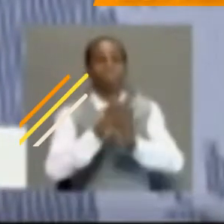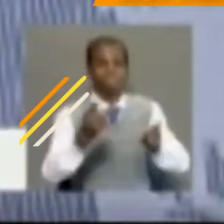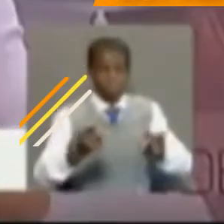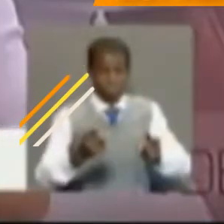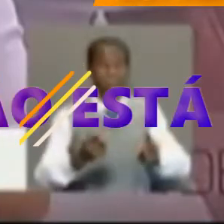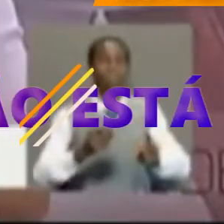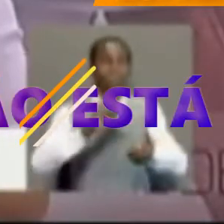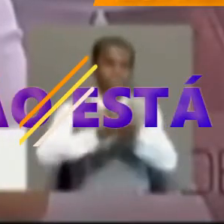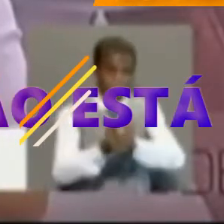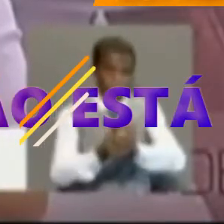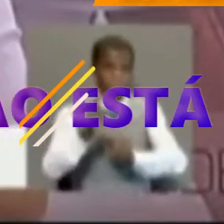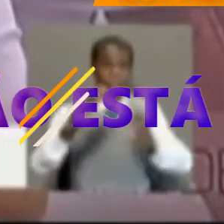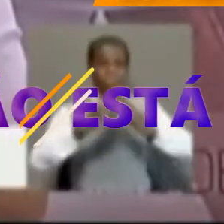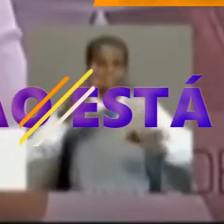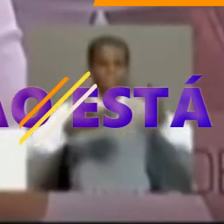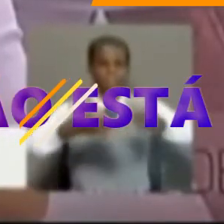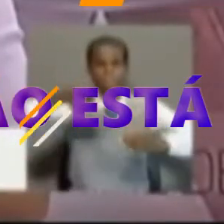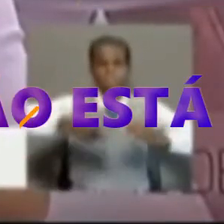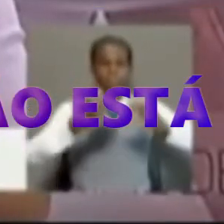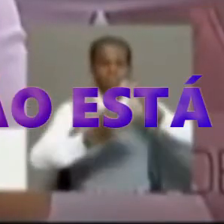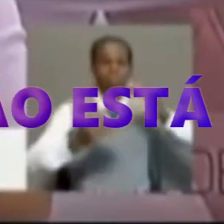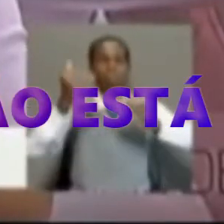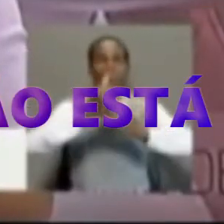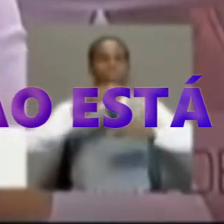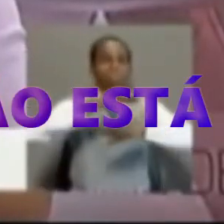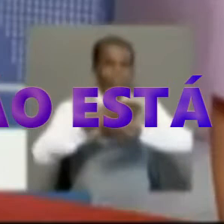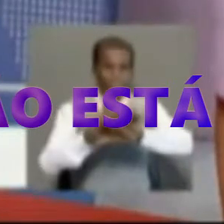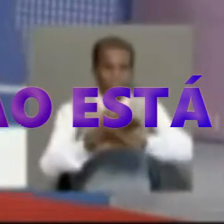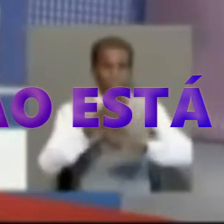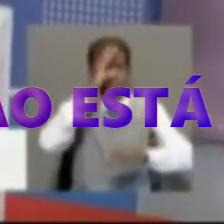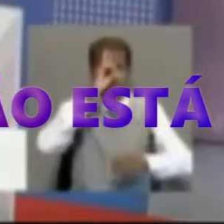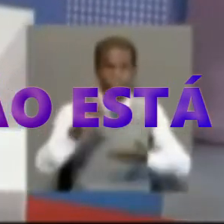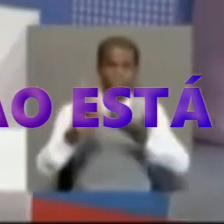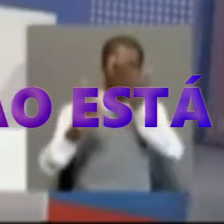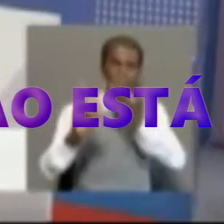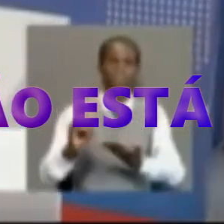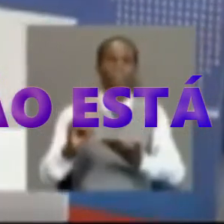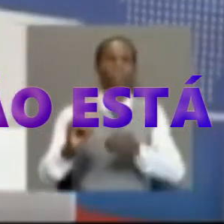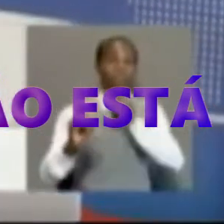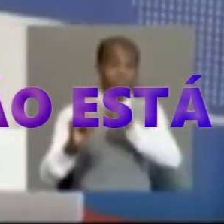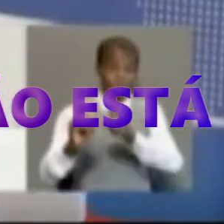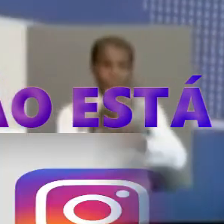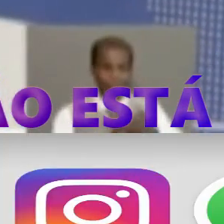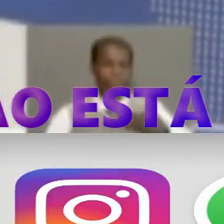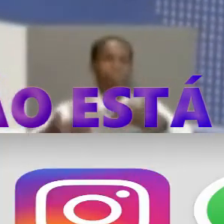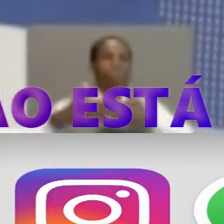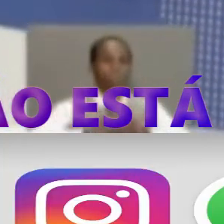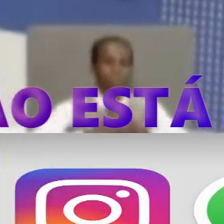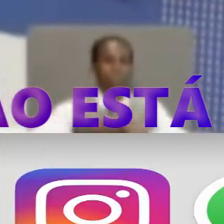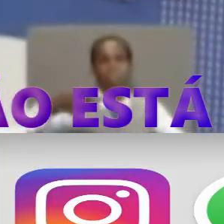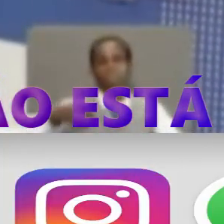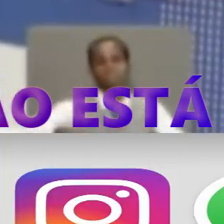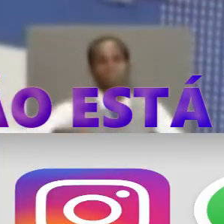Tribunal Constitucional. Quando o presidente Samakuva reassume a liderança, aqui, de facto, o cumprimento escrupuloso de uma